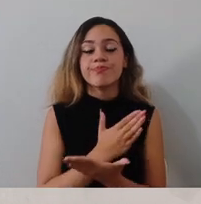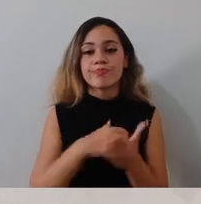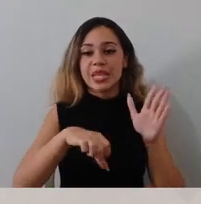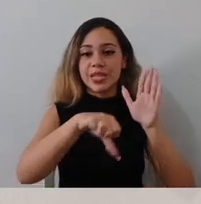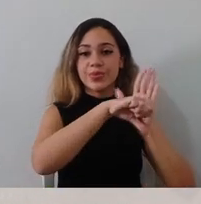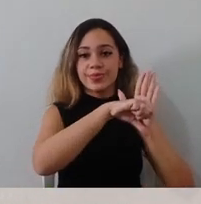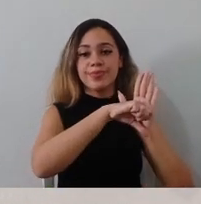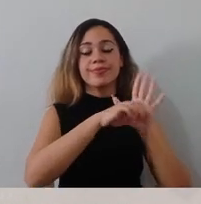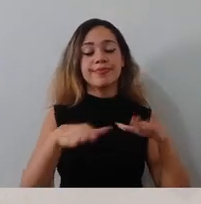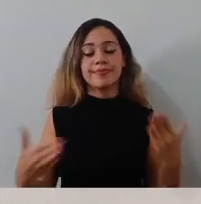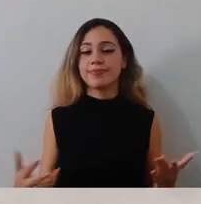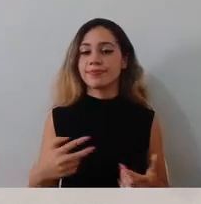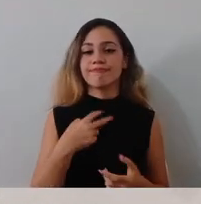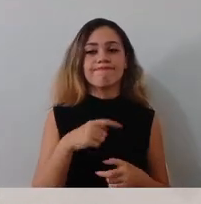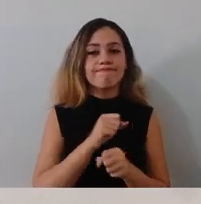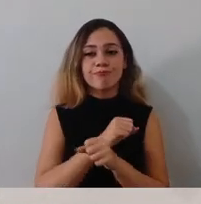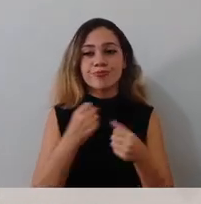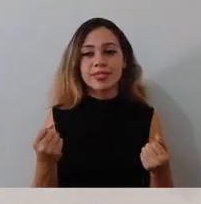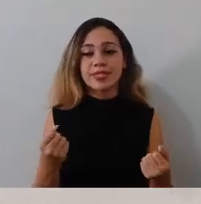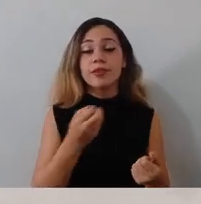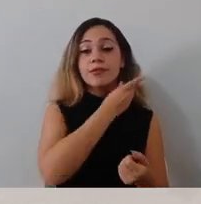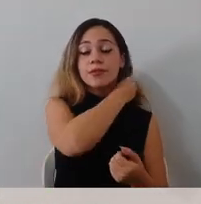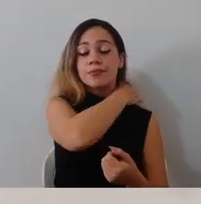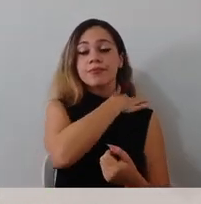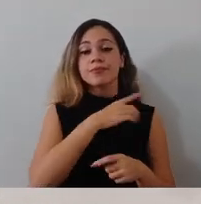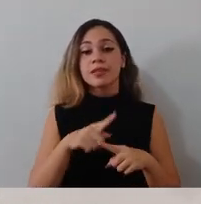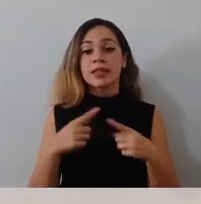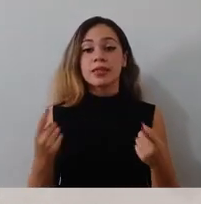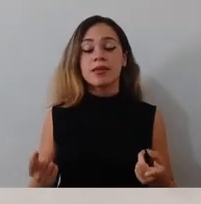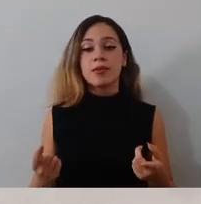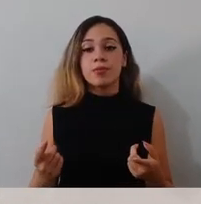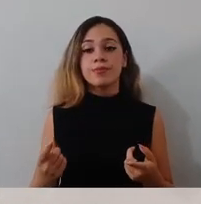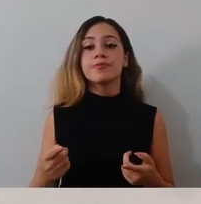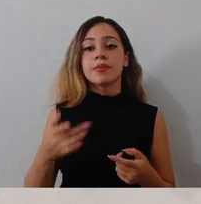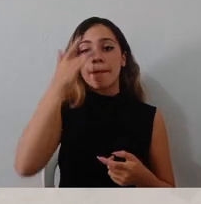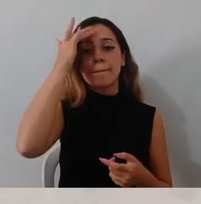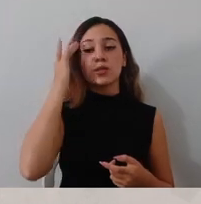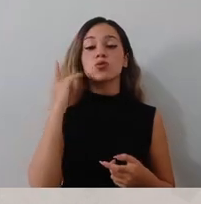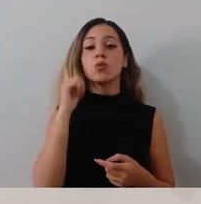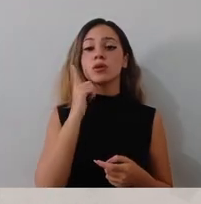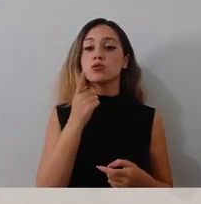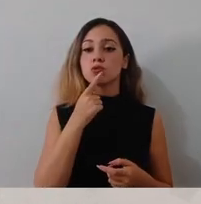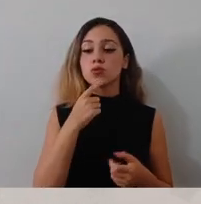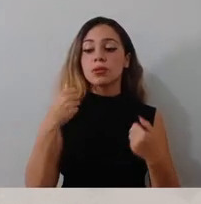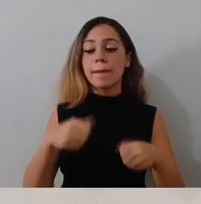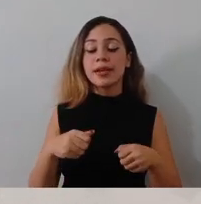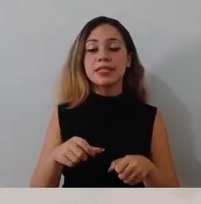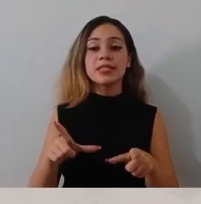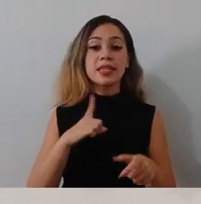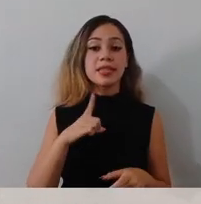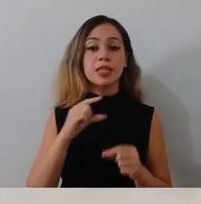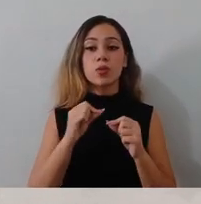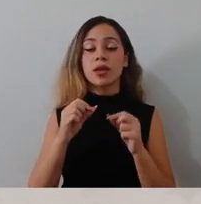tem. porque não tem como tirar. Então, para lidar com pessoas surdas, a gente